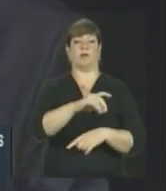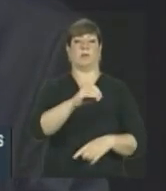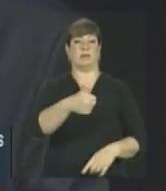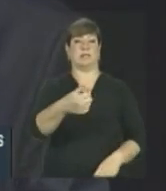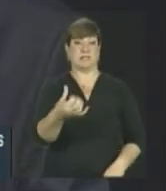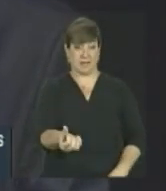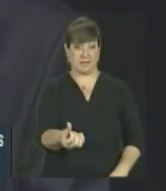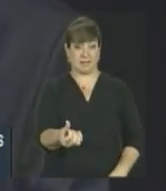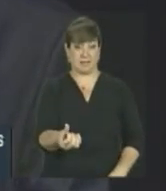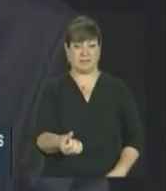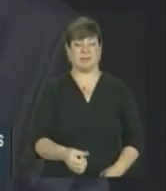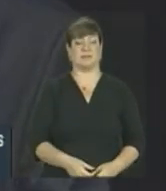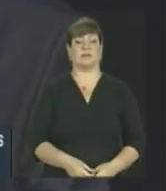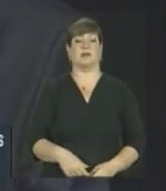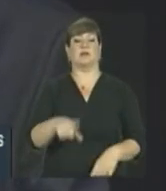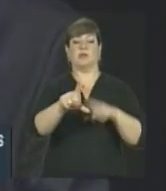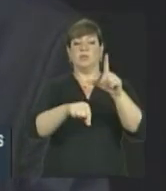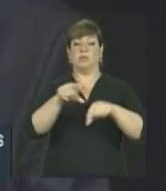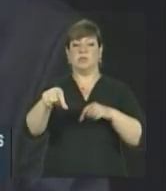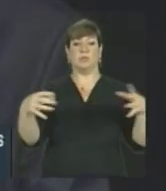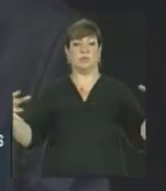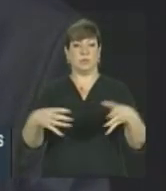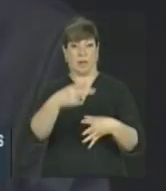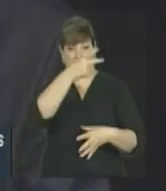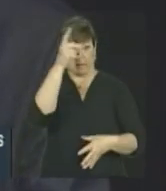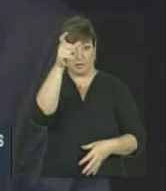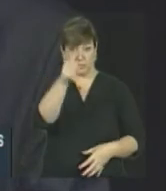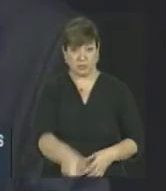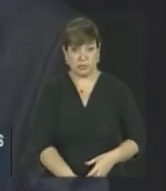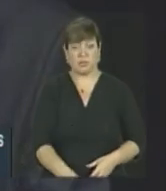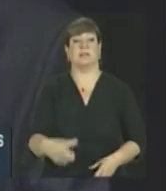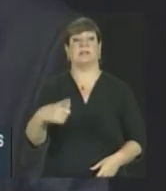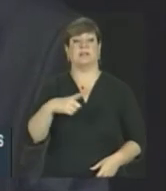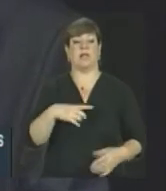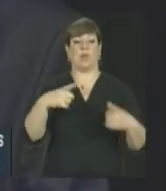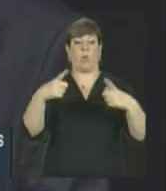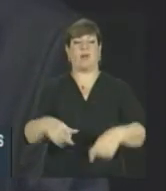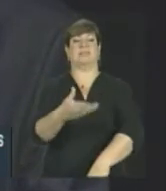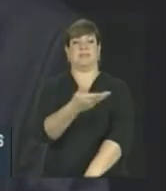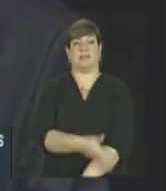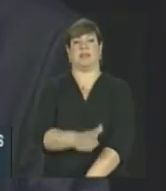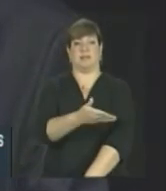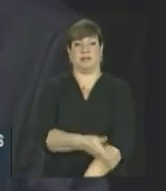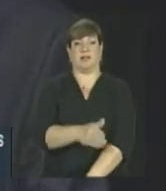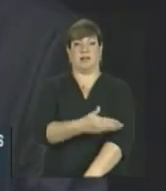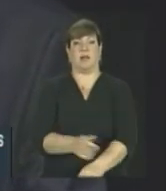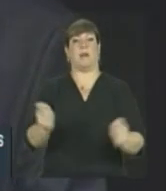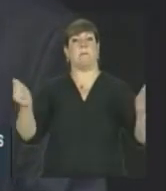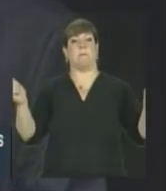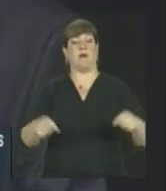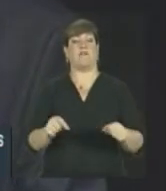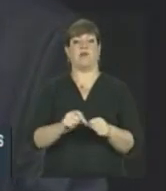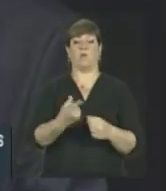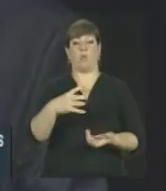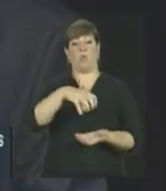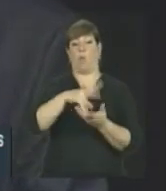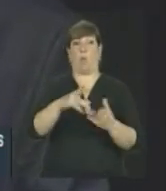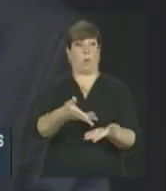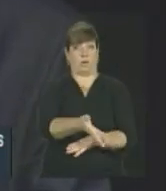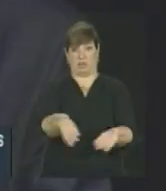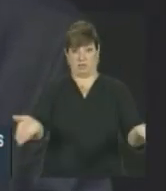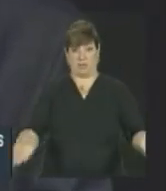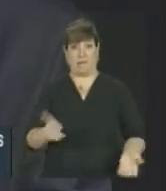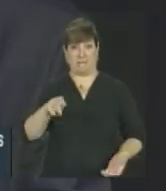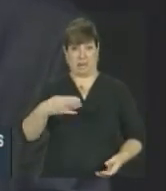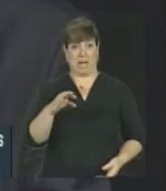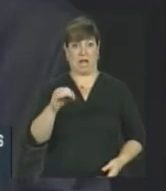2016, selecionados os atletas, ter os centros de treinamento, que podem ser um clube como Pinheiros, pode